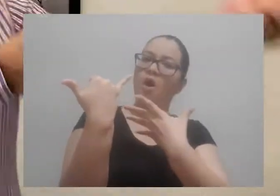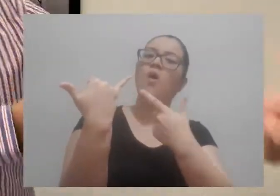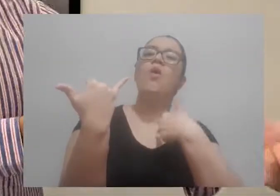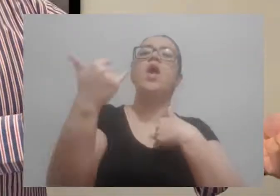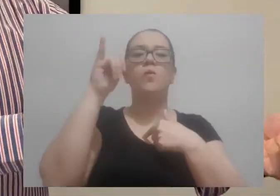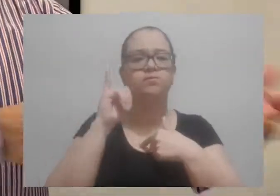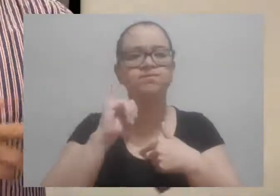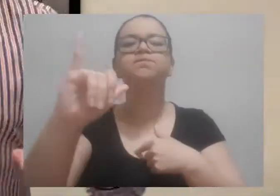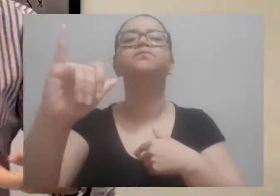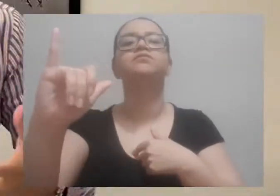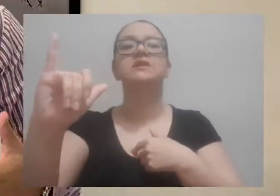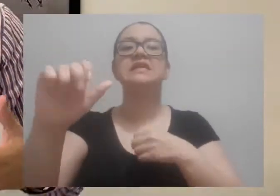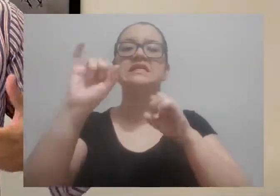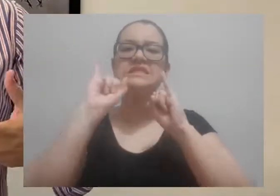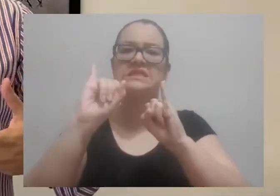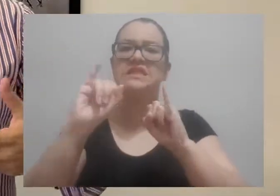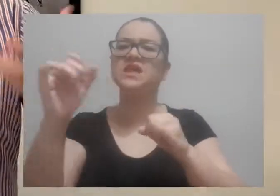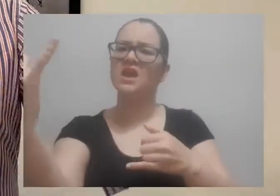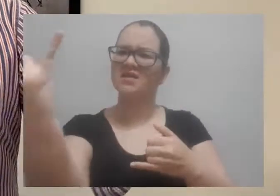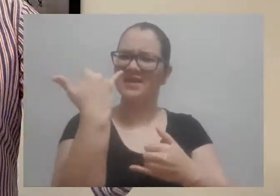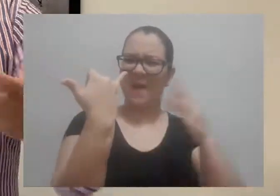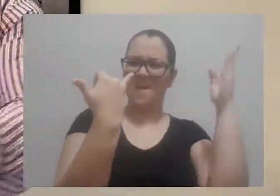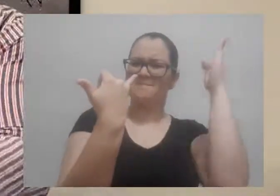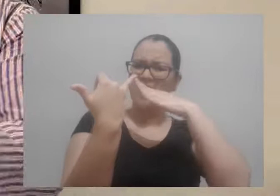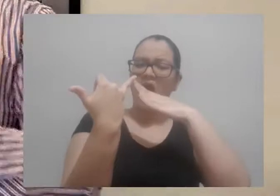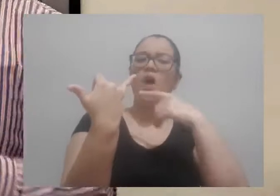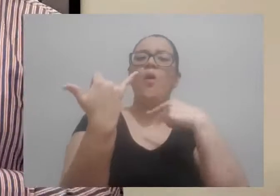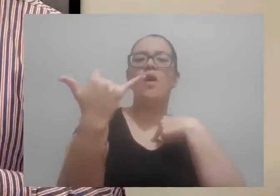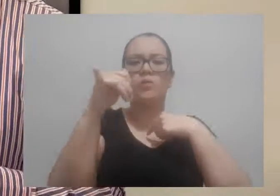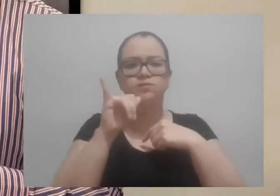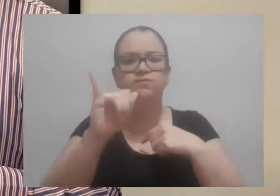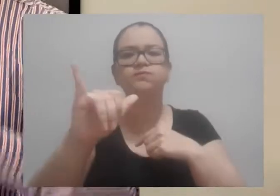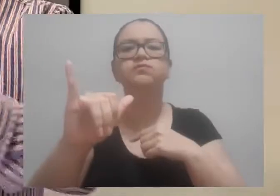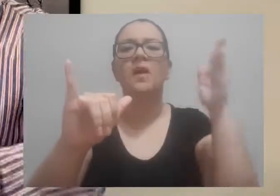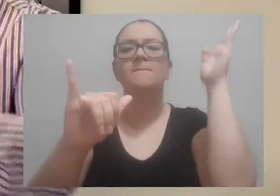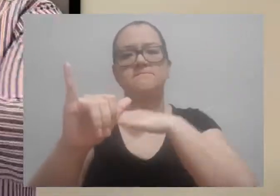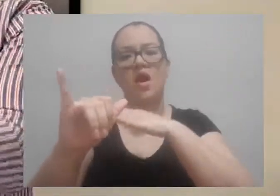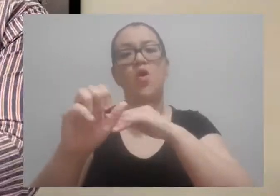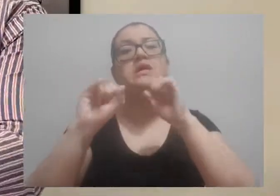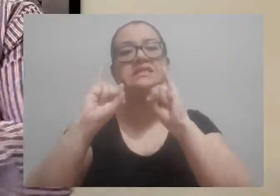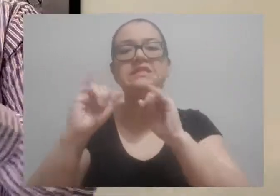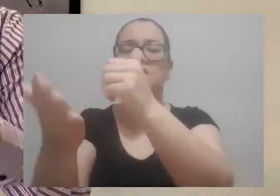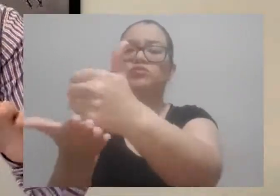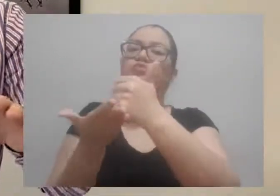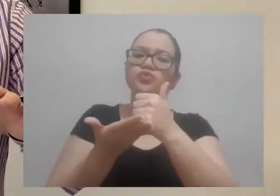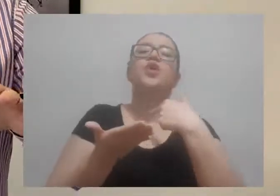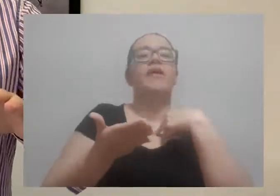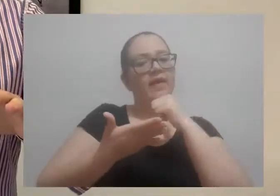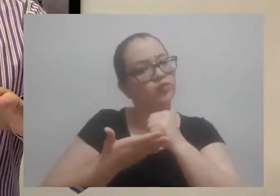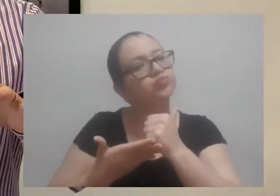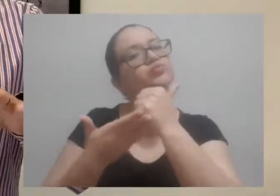eu vou injuriar. E devolvendo favores. Eu recebi um favor, eu estou devolvendo favores.